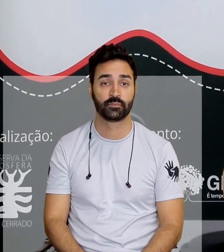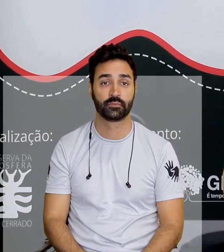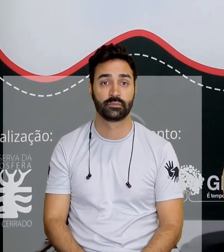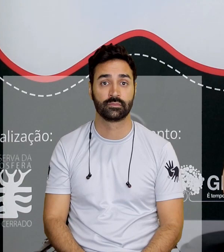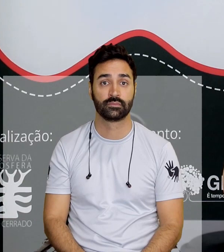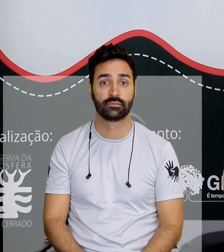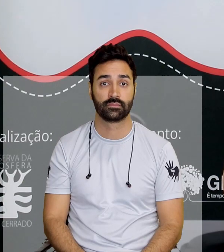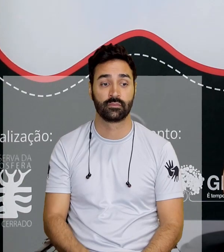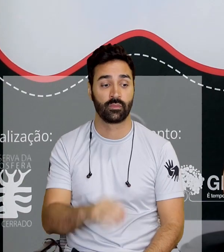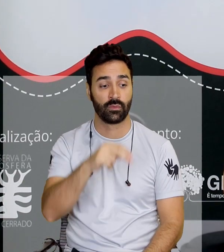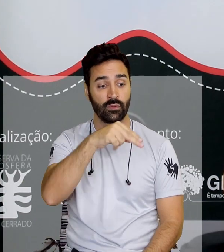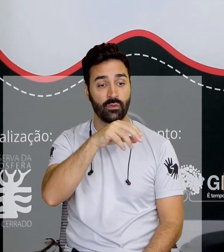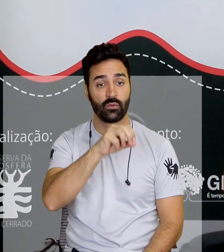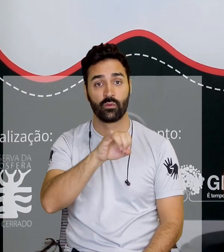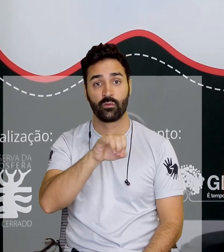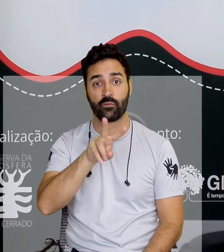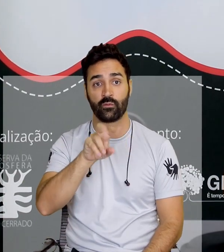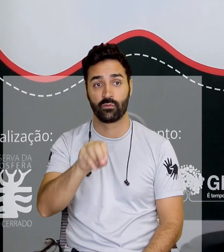noivo.